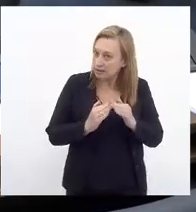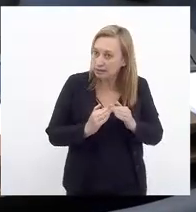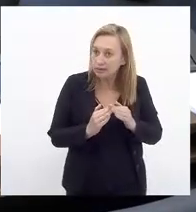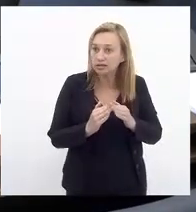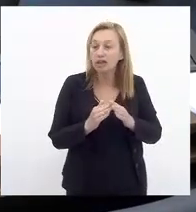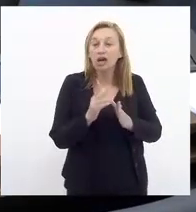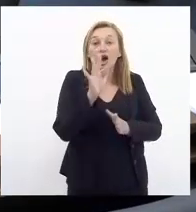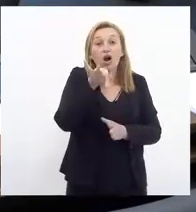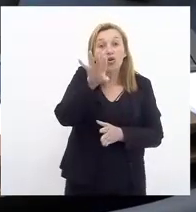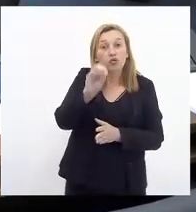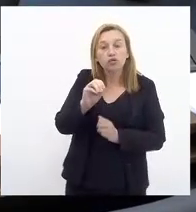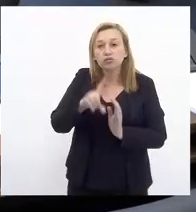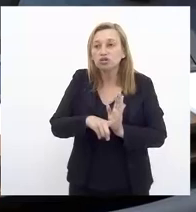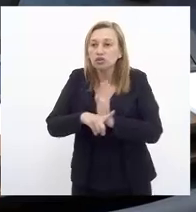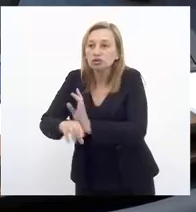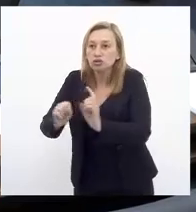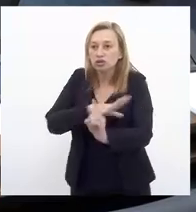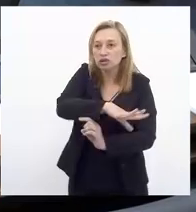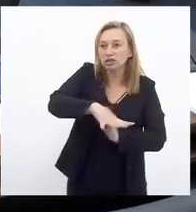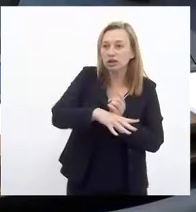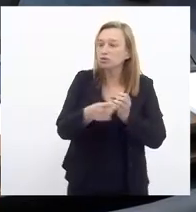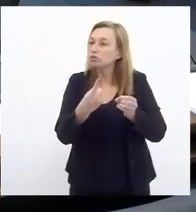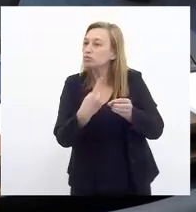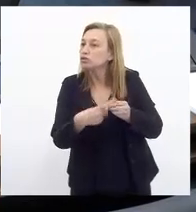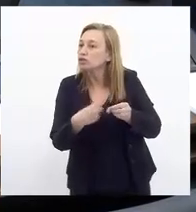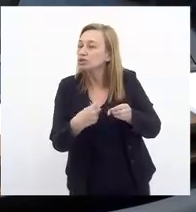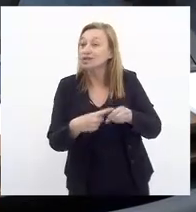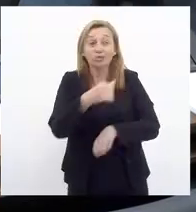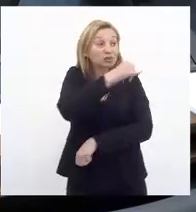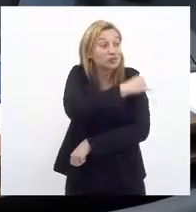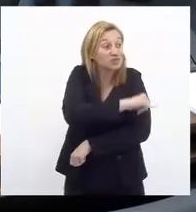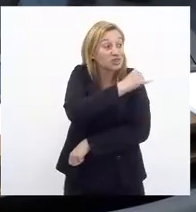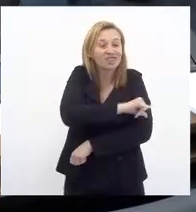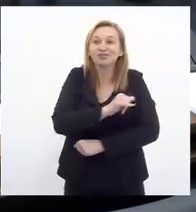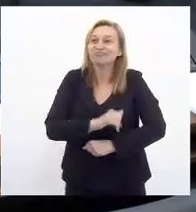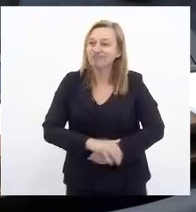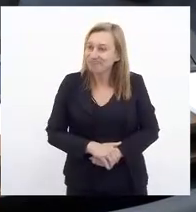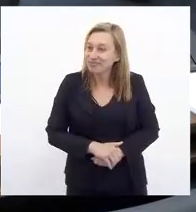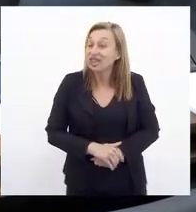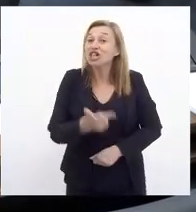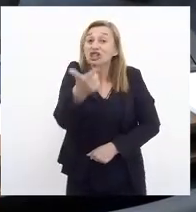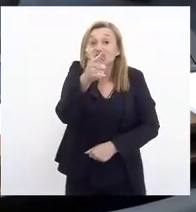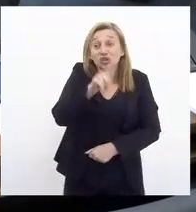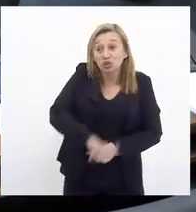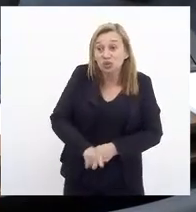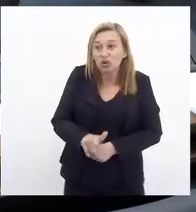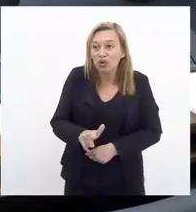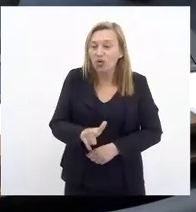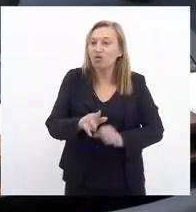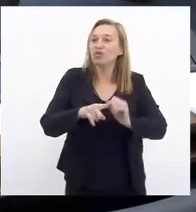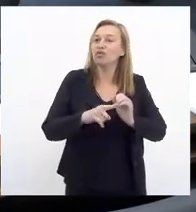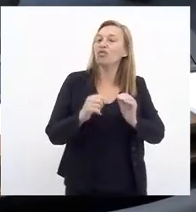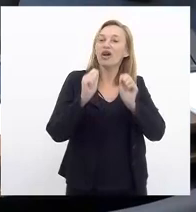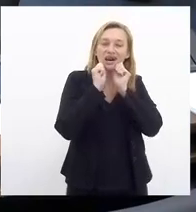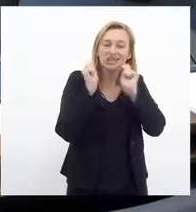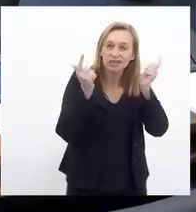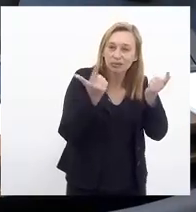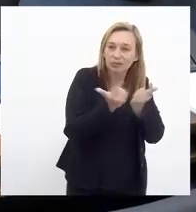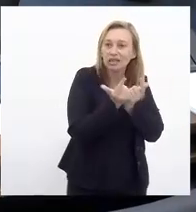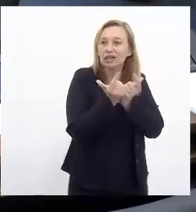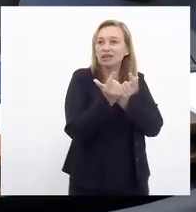ao fundo de assistência social do município do Rio de Janeiro é de novo Assembleia Legislativa